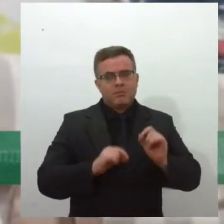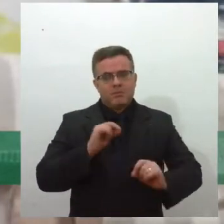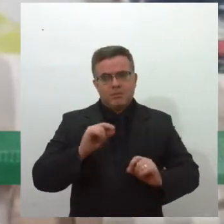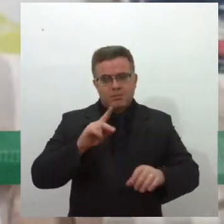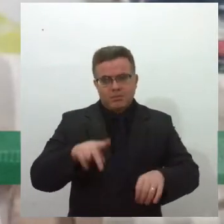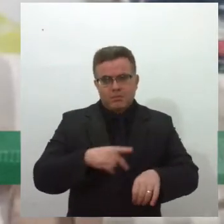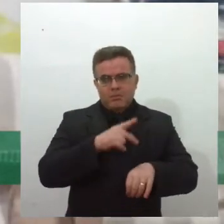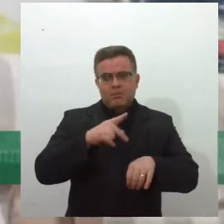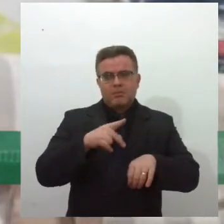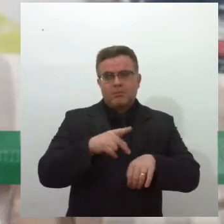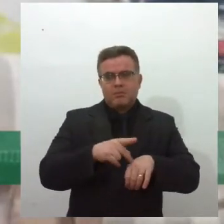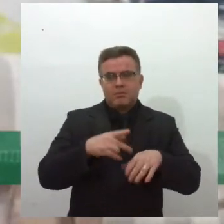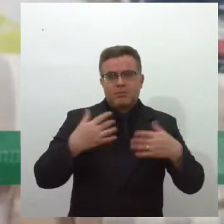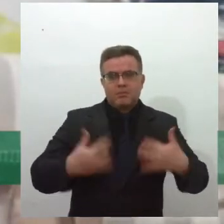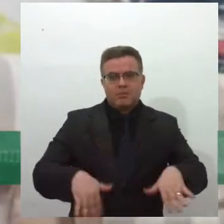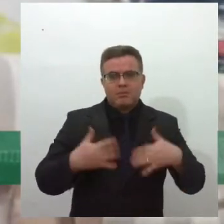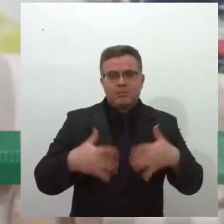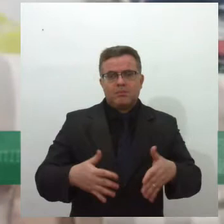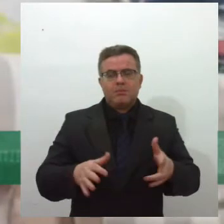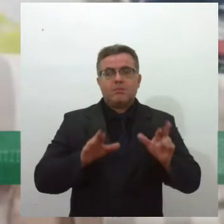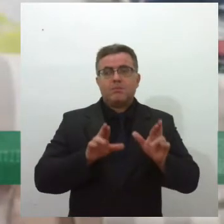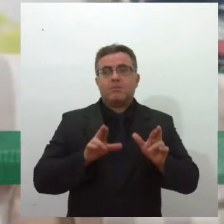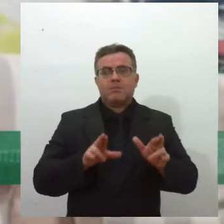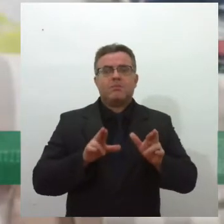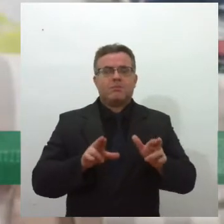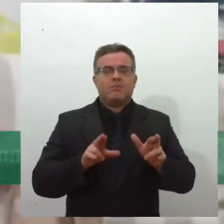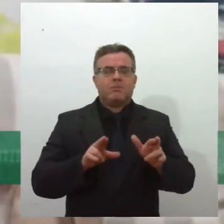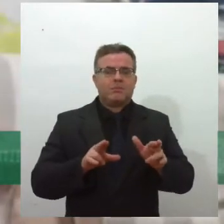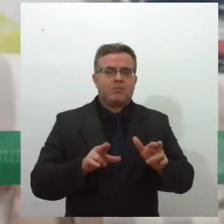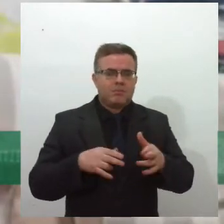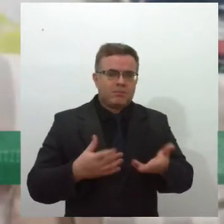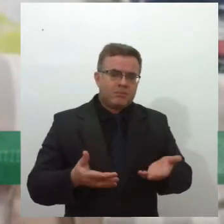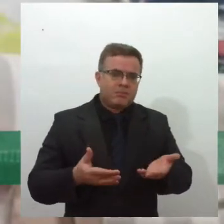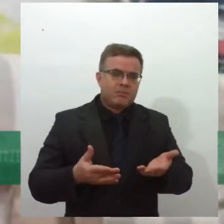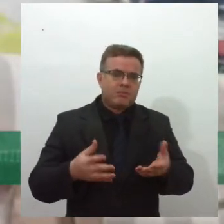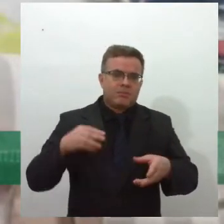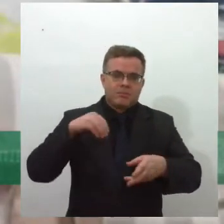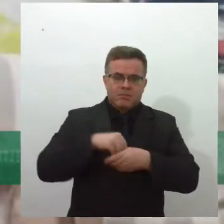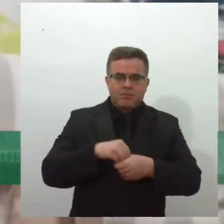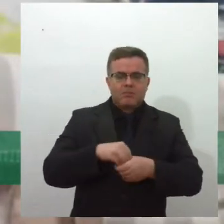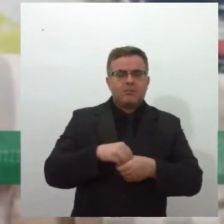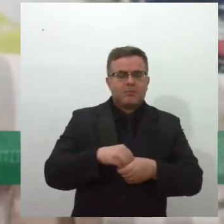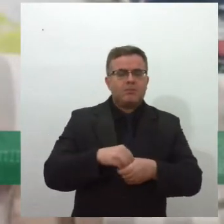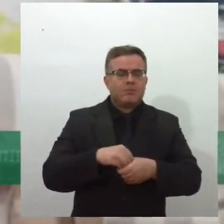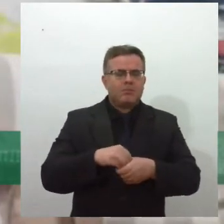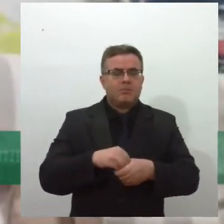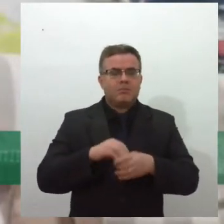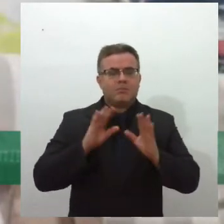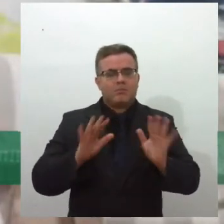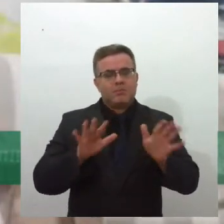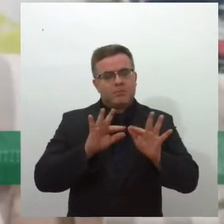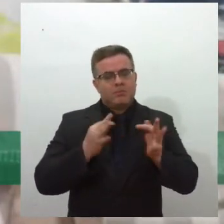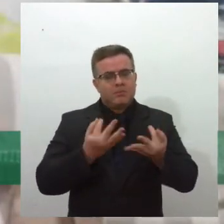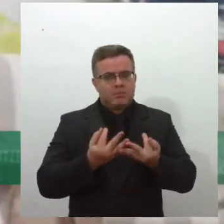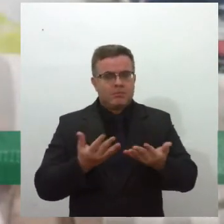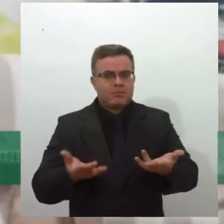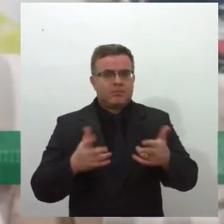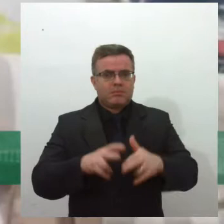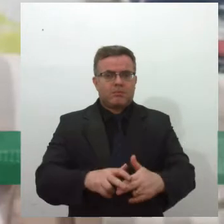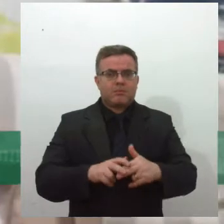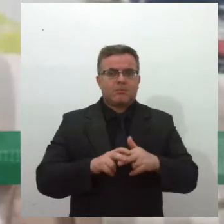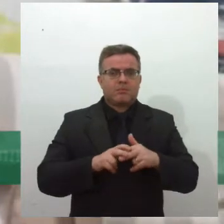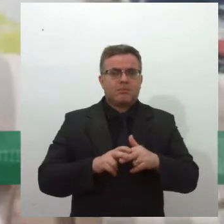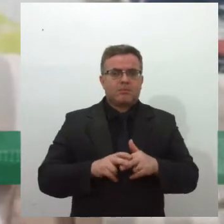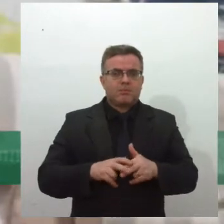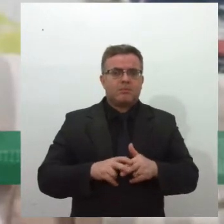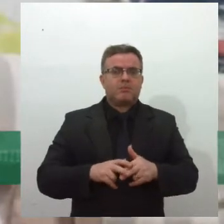muito desigual, muitas diferenças de uma cidade para outra. Dentro do âmbito do SUS também nós temos muitas diferenças. Então, há